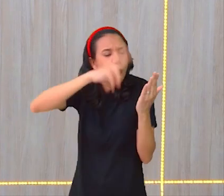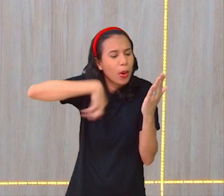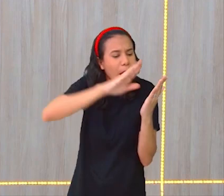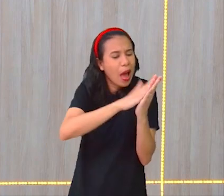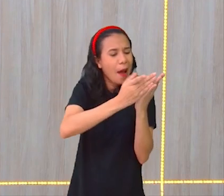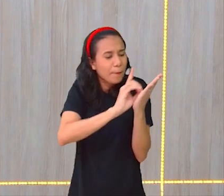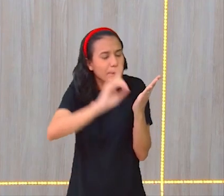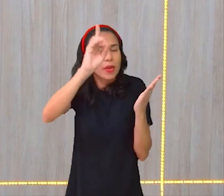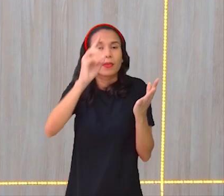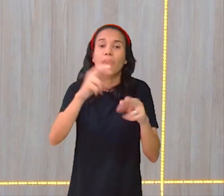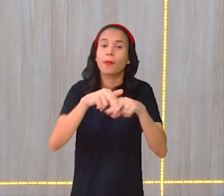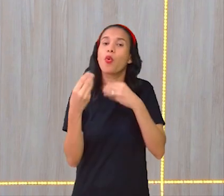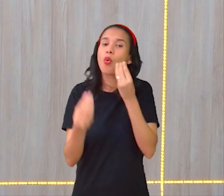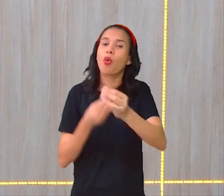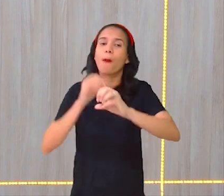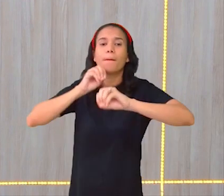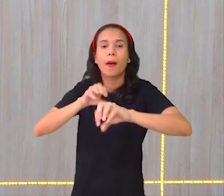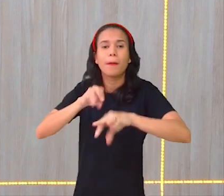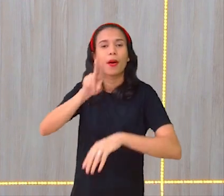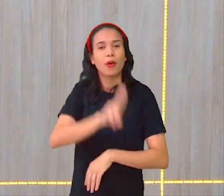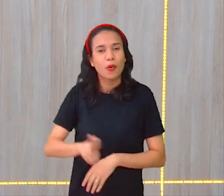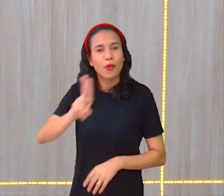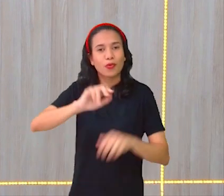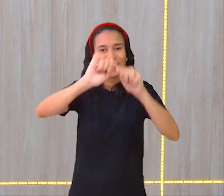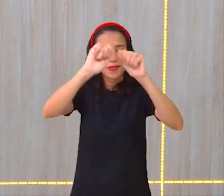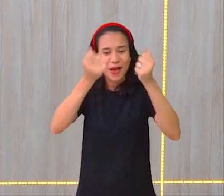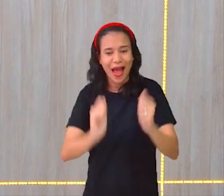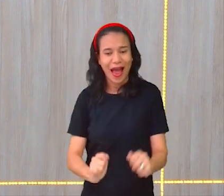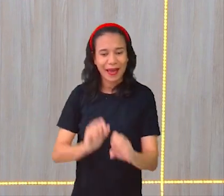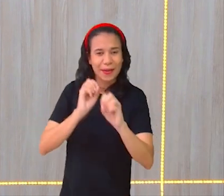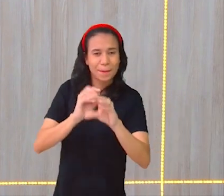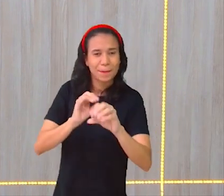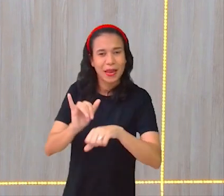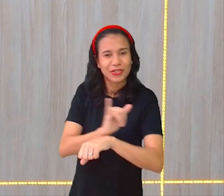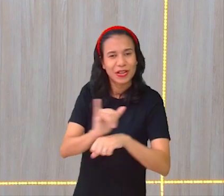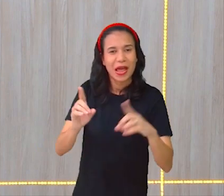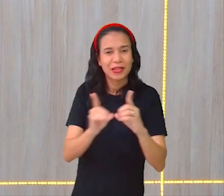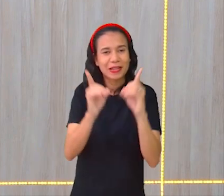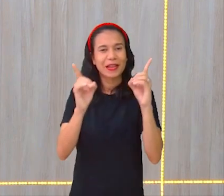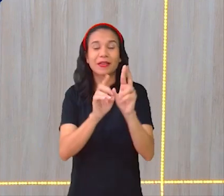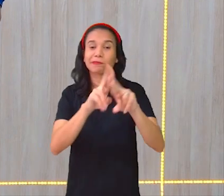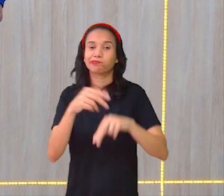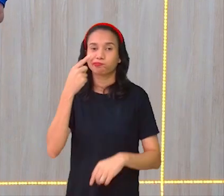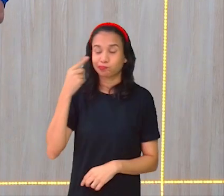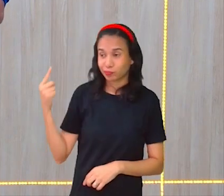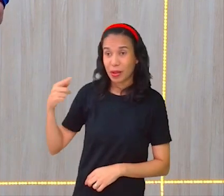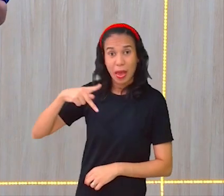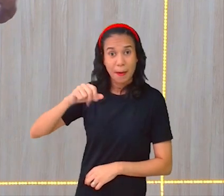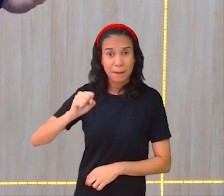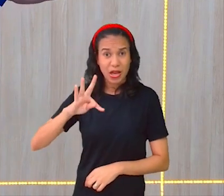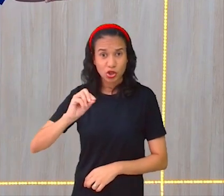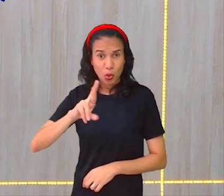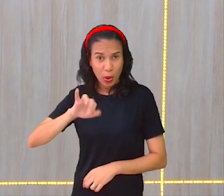Então, toda a forma de educação, ela era feita a partir da arte. E aí, no caso do pastoril, ele era muito teatral,